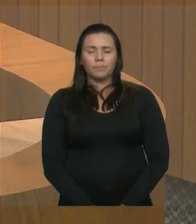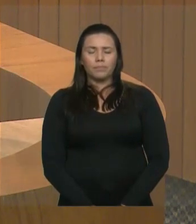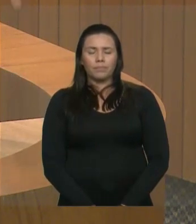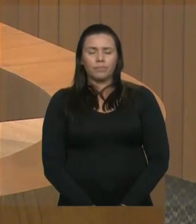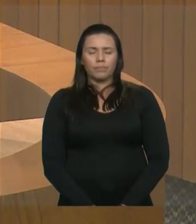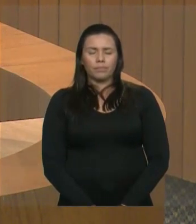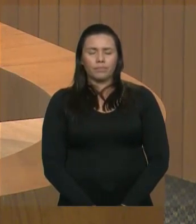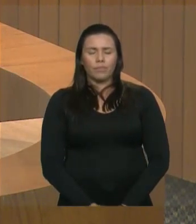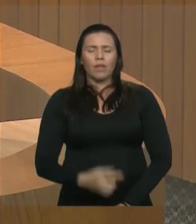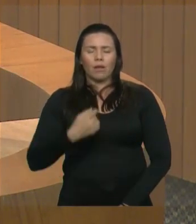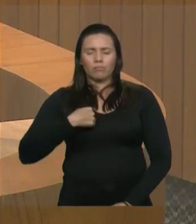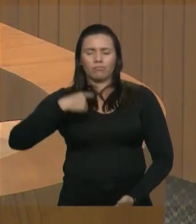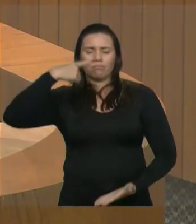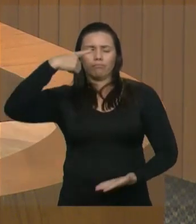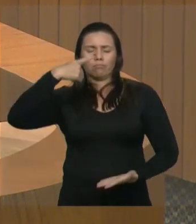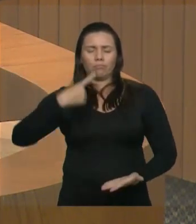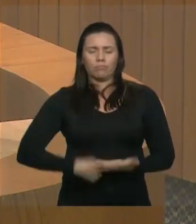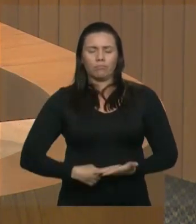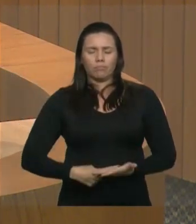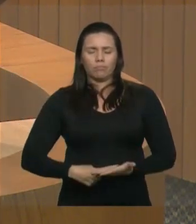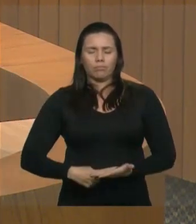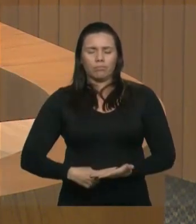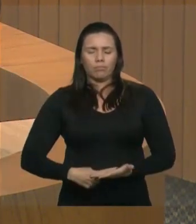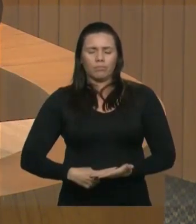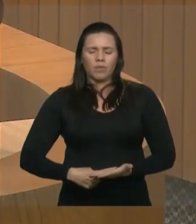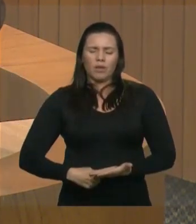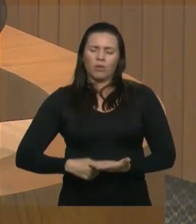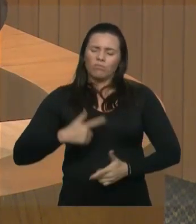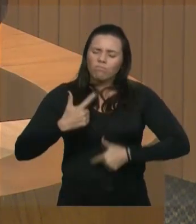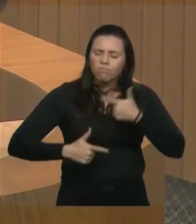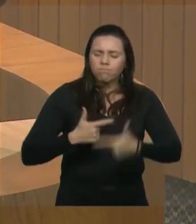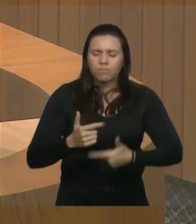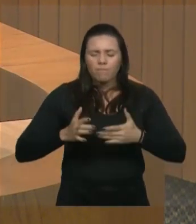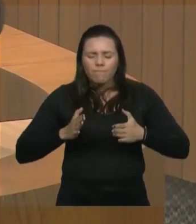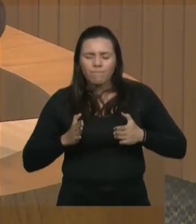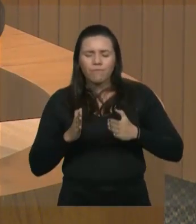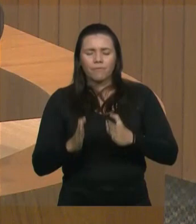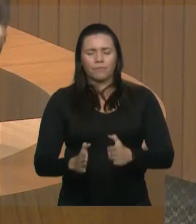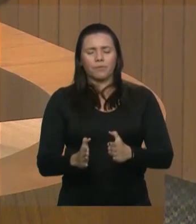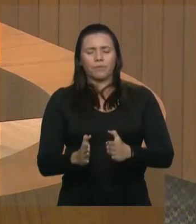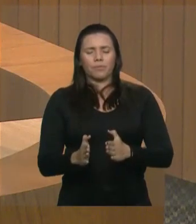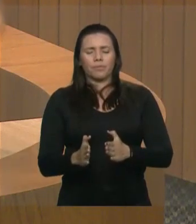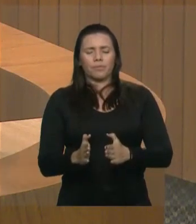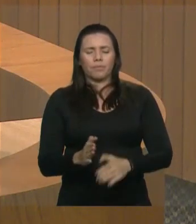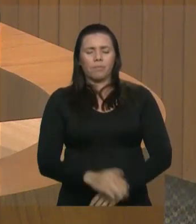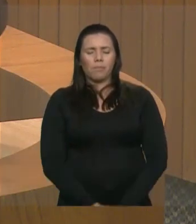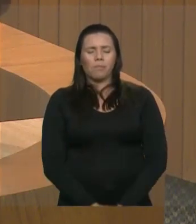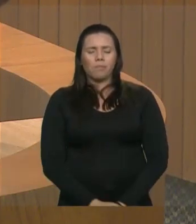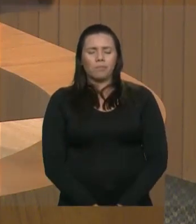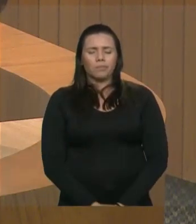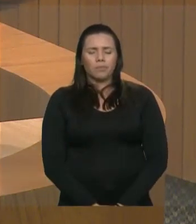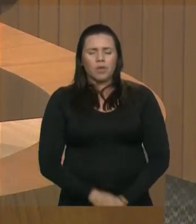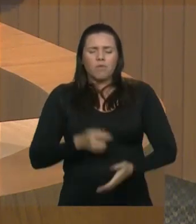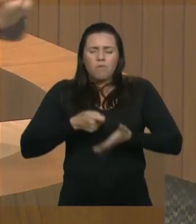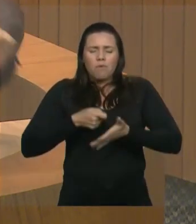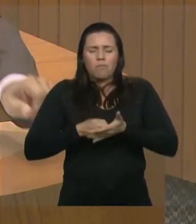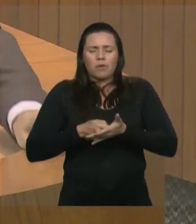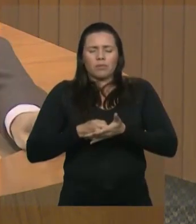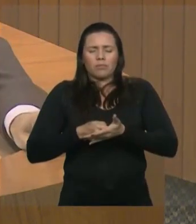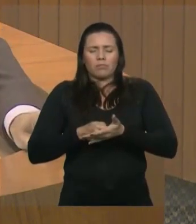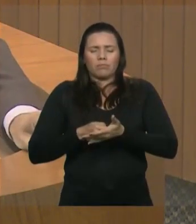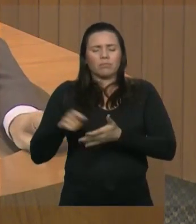com o meu compromisso, continuar mais firme ainda na oposição e cobrando esse